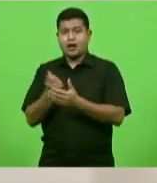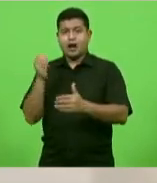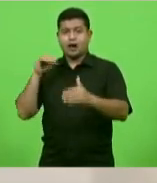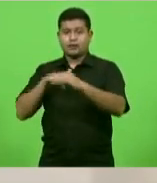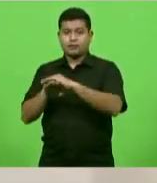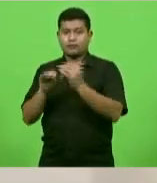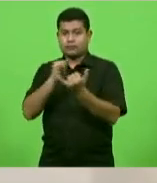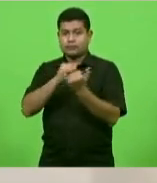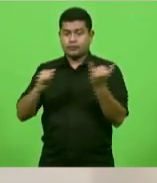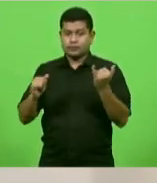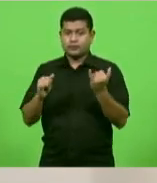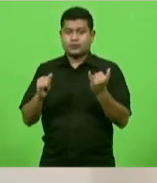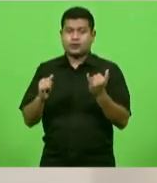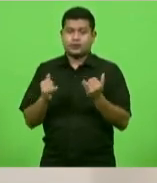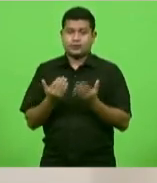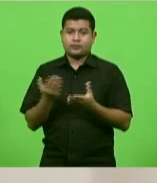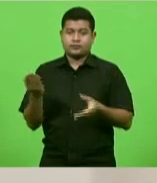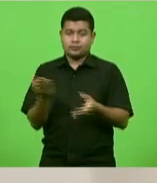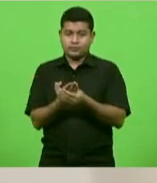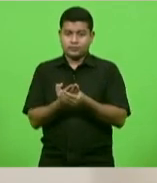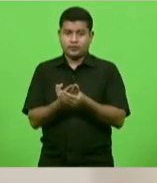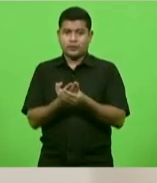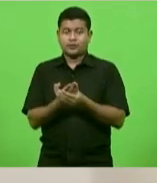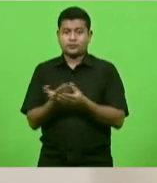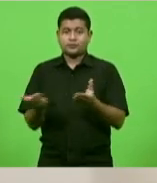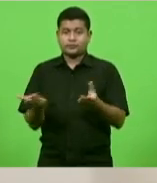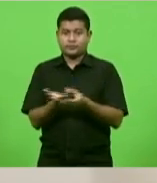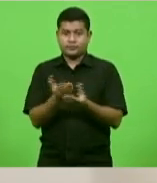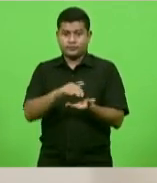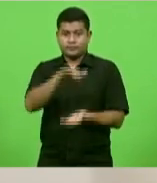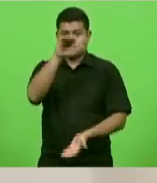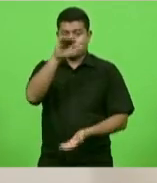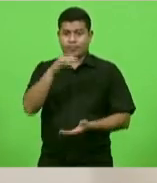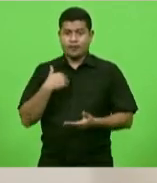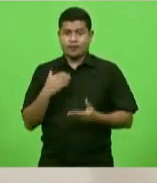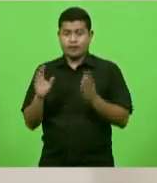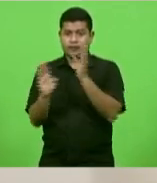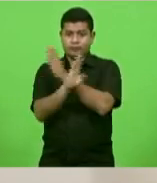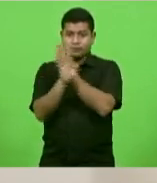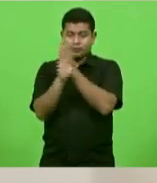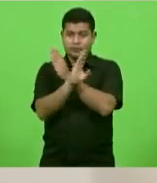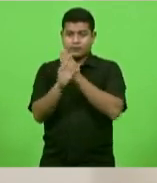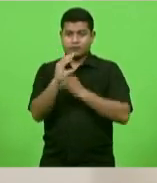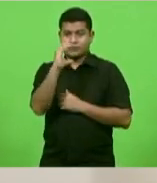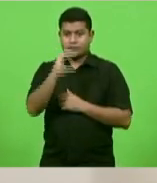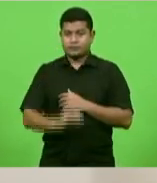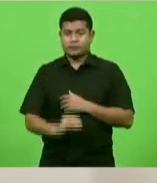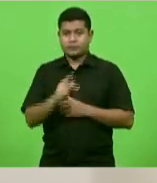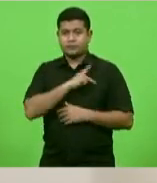Ministério Público do Estado de Santa Catarina nos autos do Inquérito Civil Público